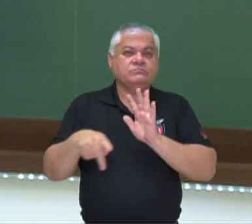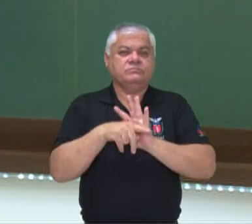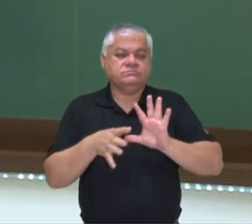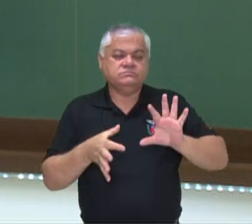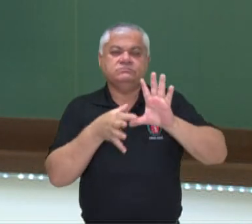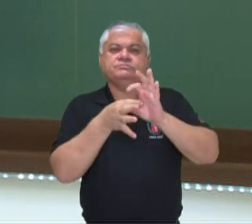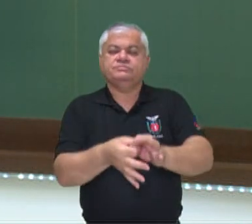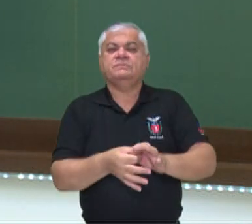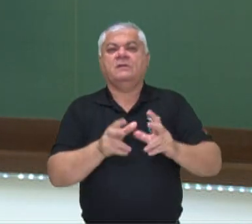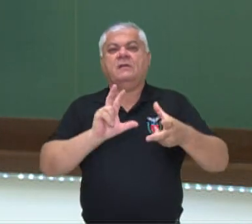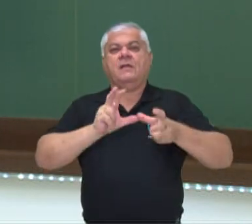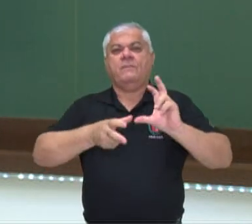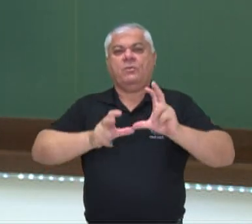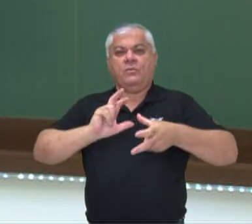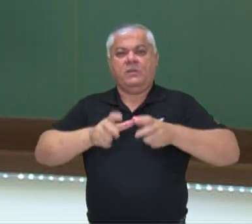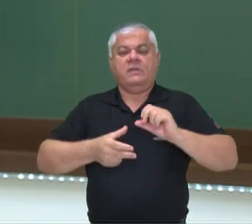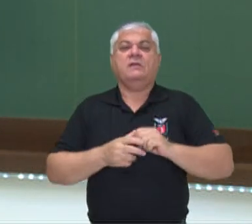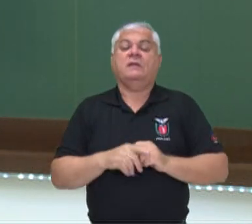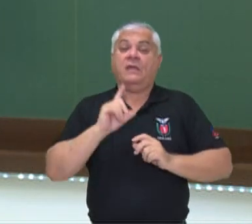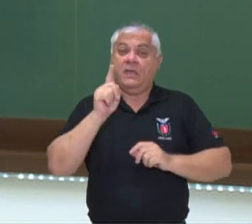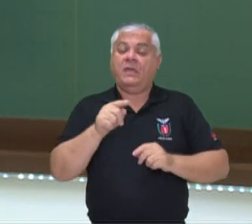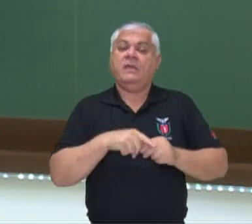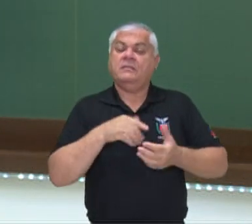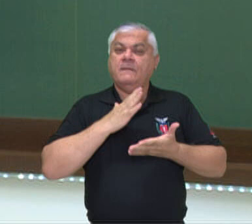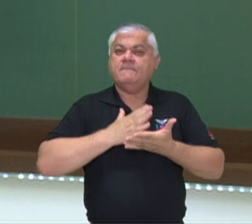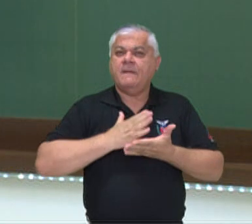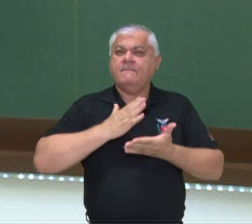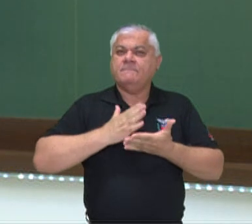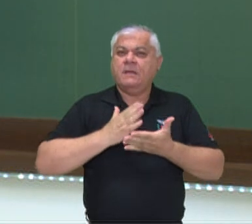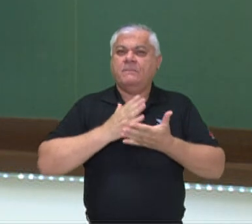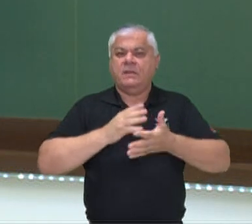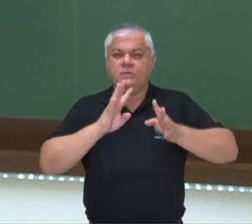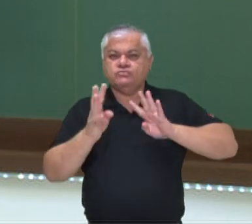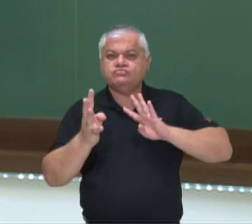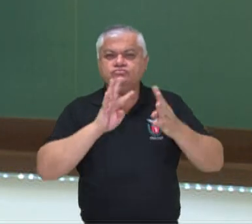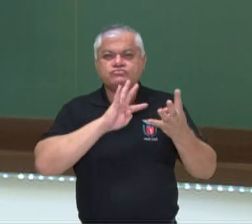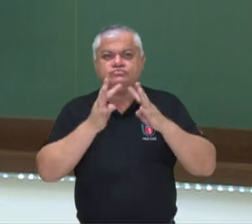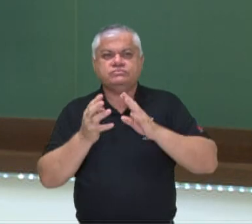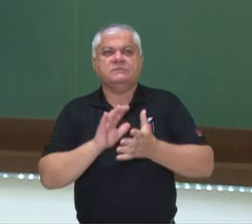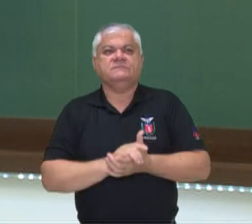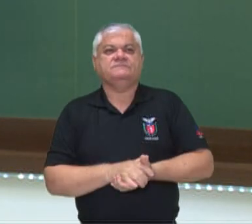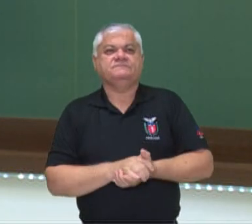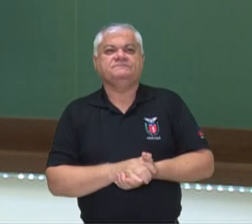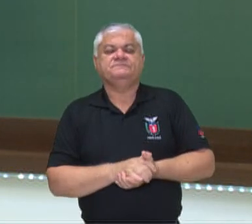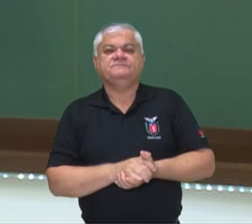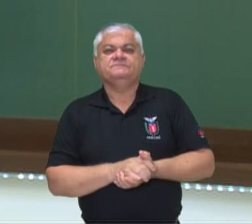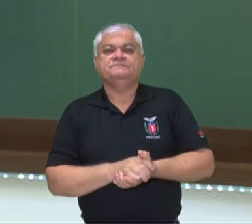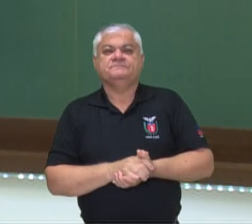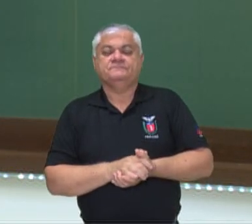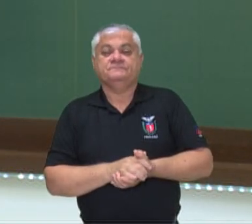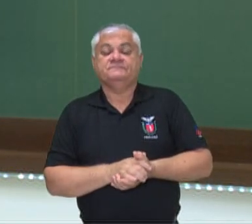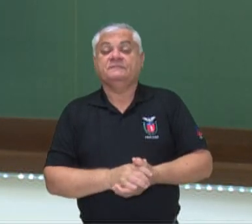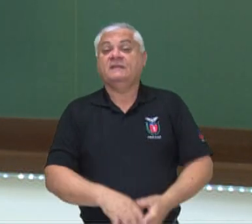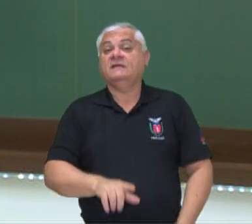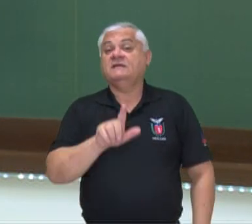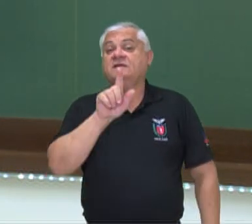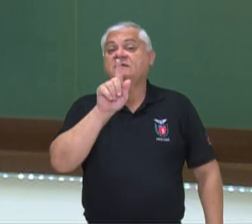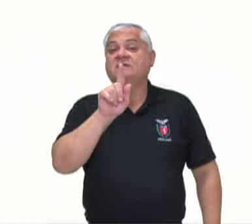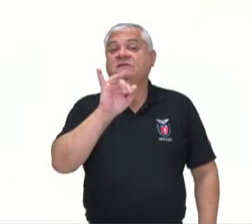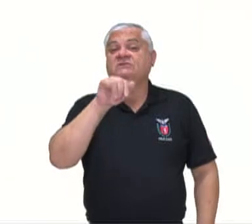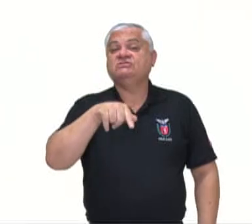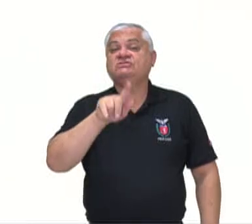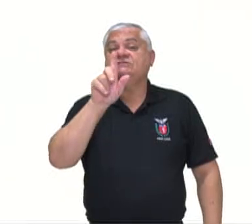que faz a música, que dá o ritmo para a roda de capoeira, ok? E daí a gente tem a ginga.